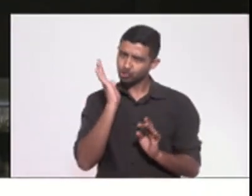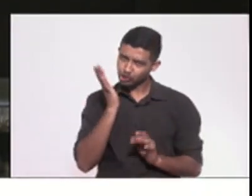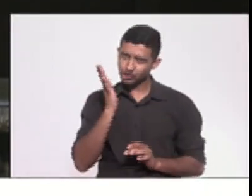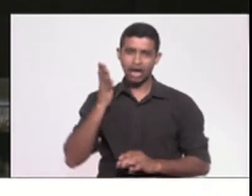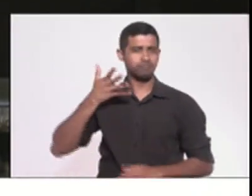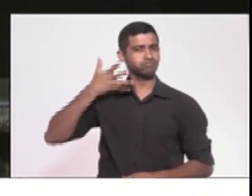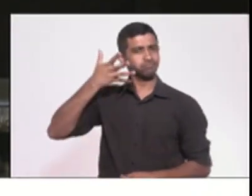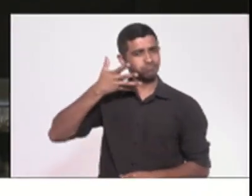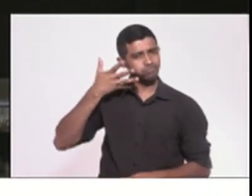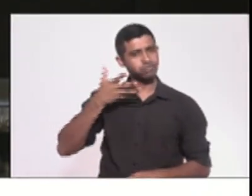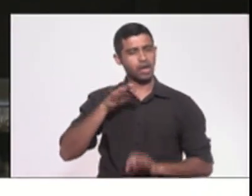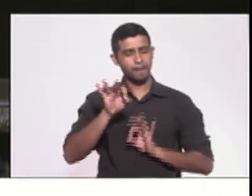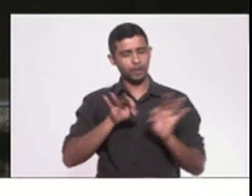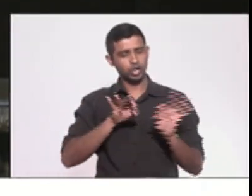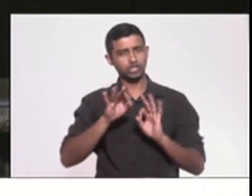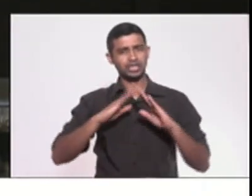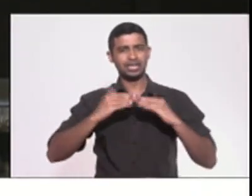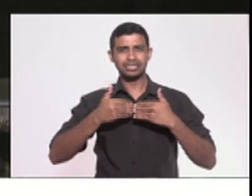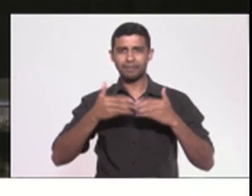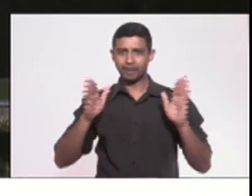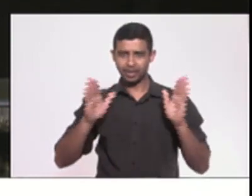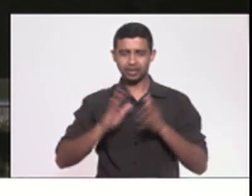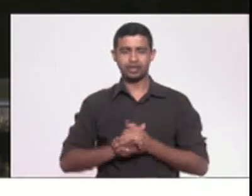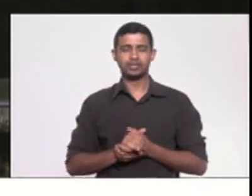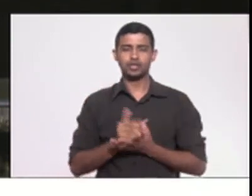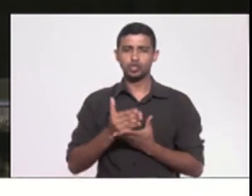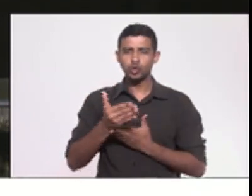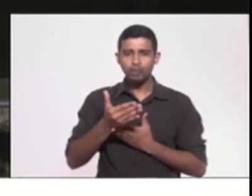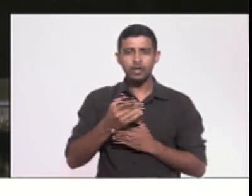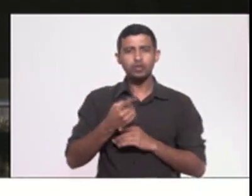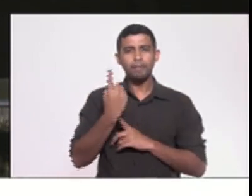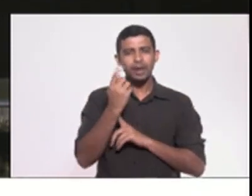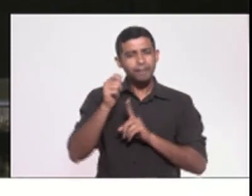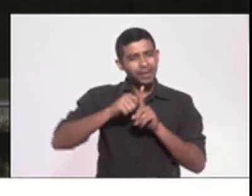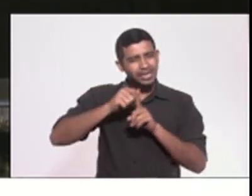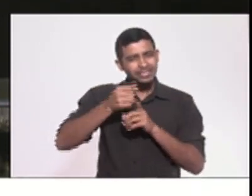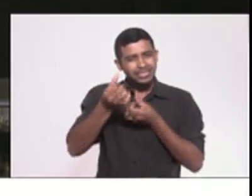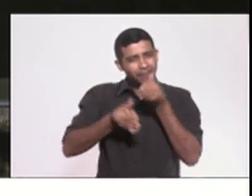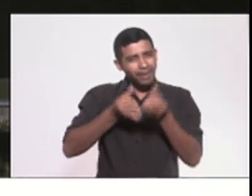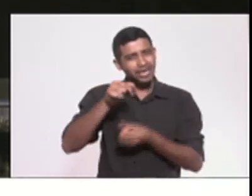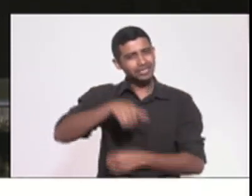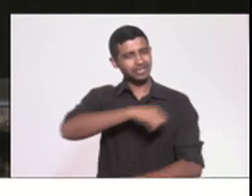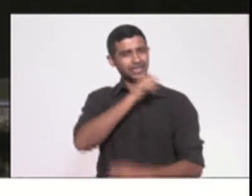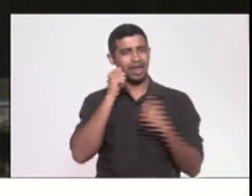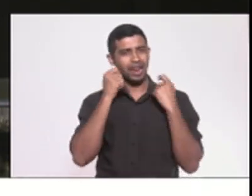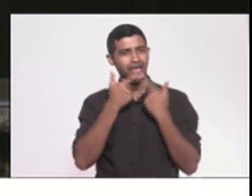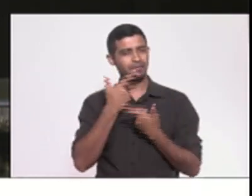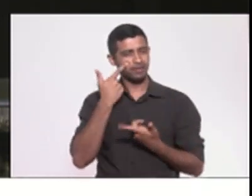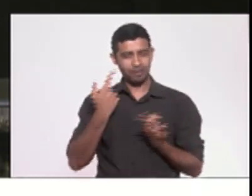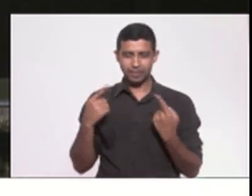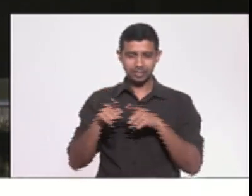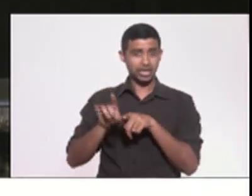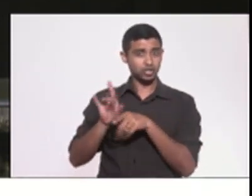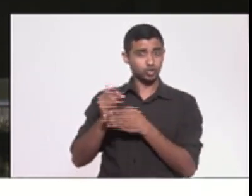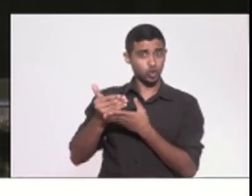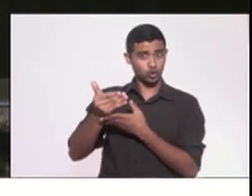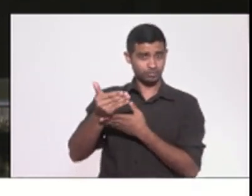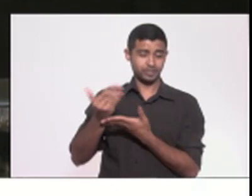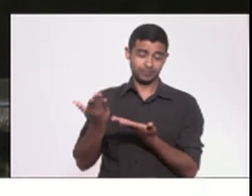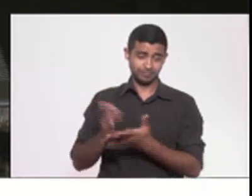projeto Casa Aberta no início no primeiro semestre aqui na casa, mas é uma parceria que está só começando,